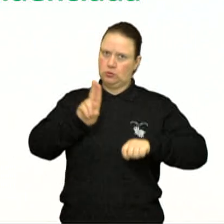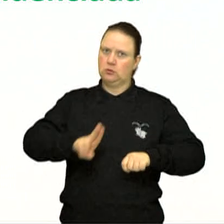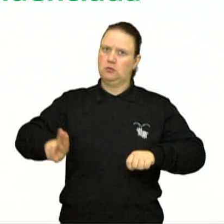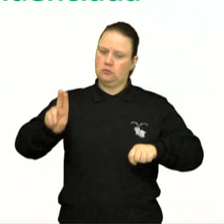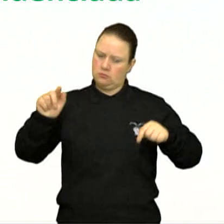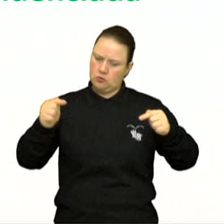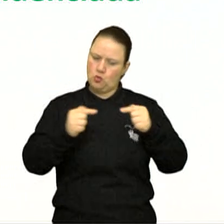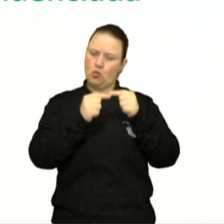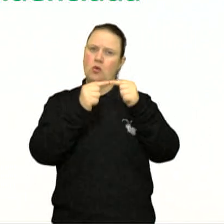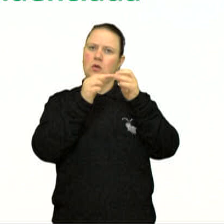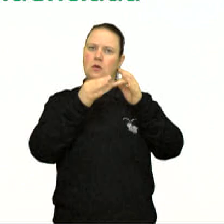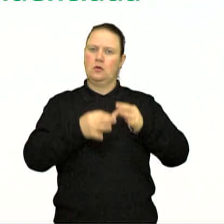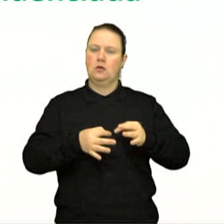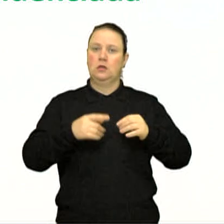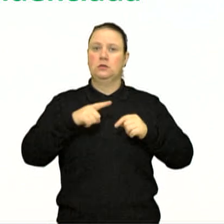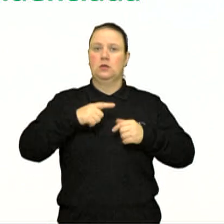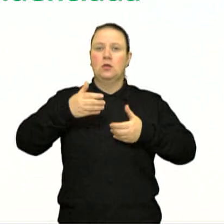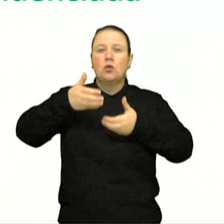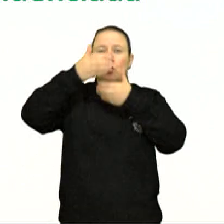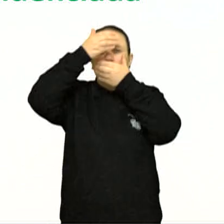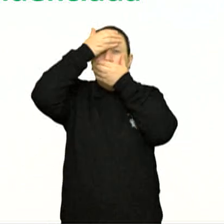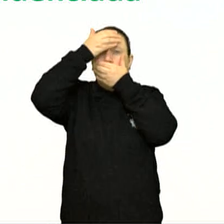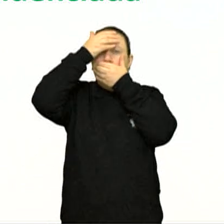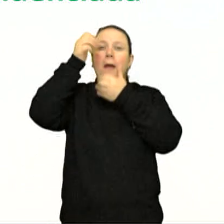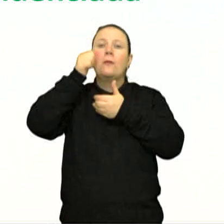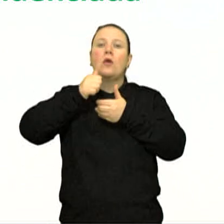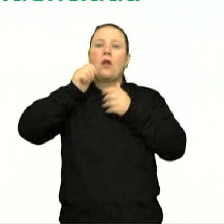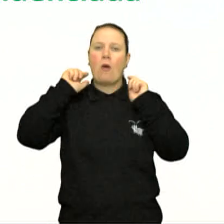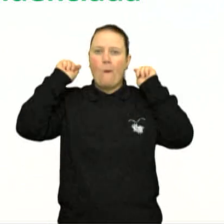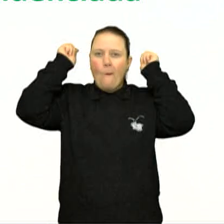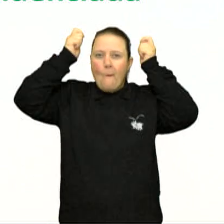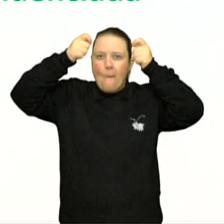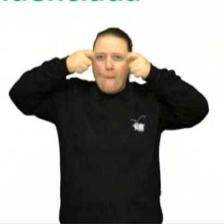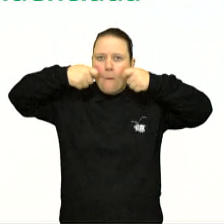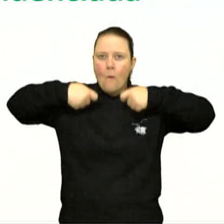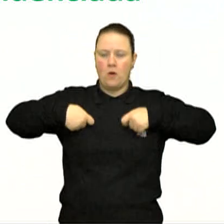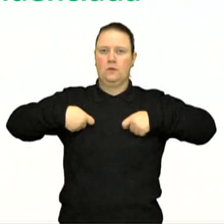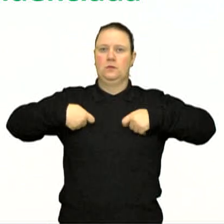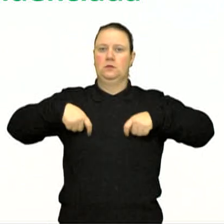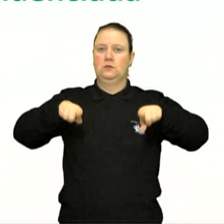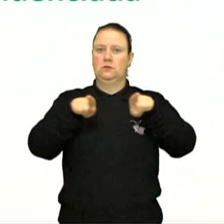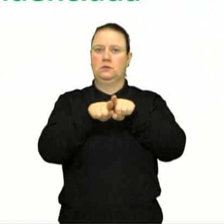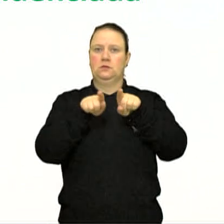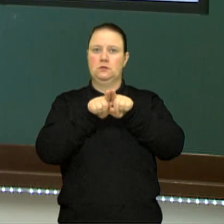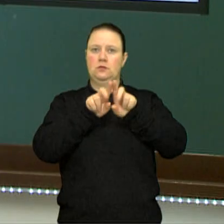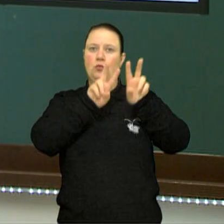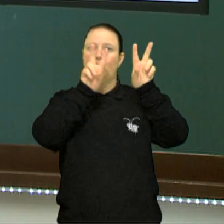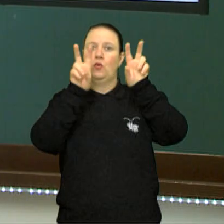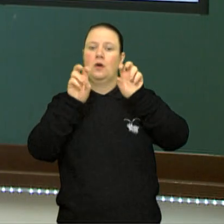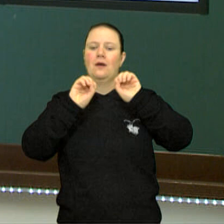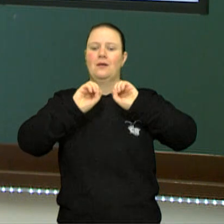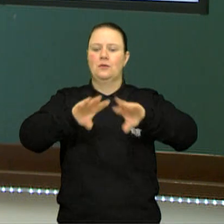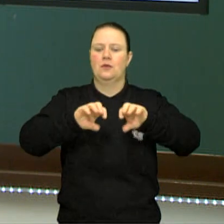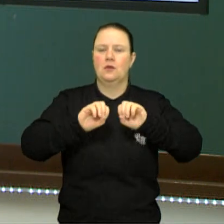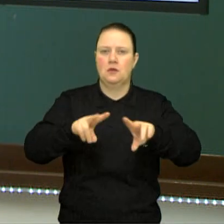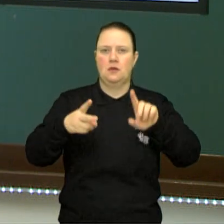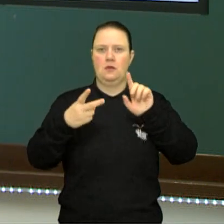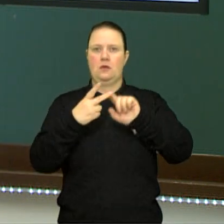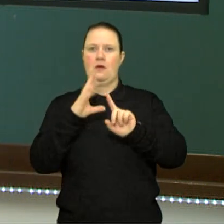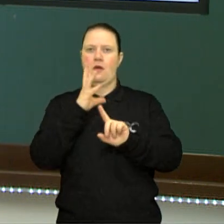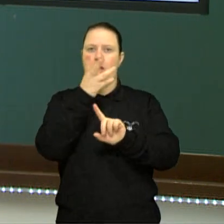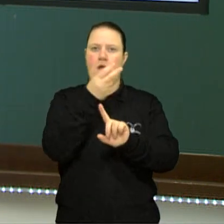vestimentas, como o uso do véu pelas mulheres, né? A questão também da educação, a arte, a cultura, né?